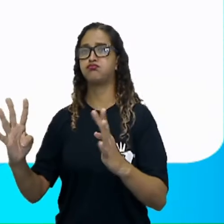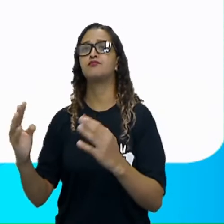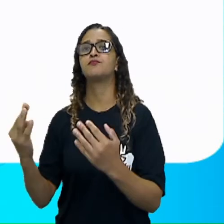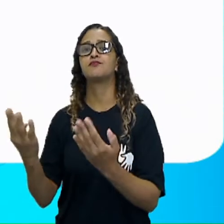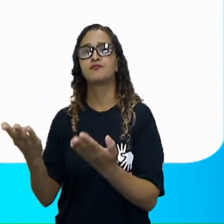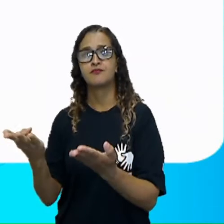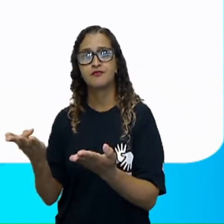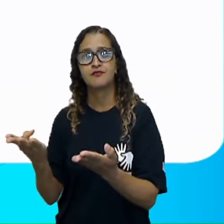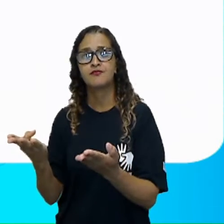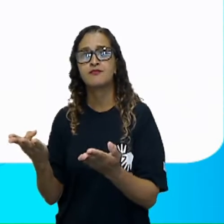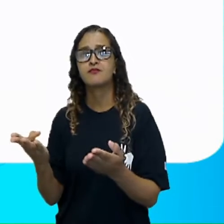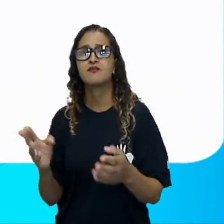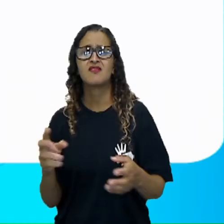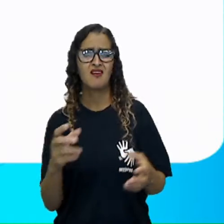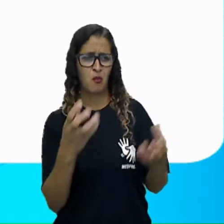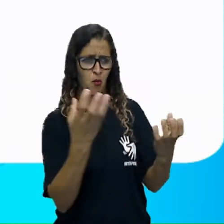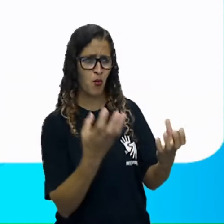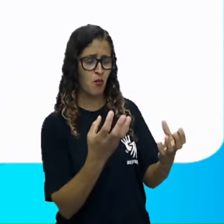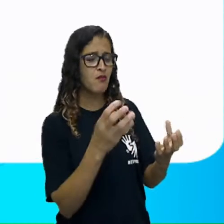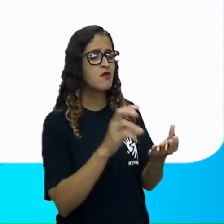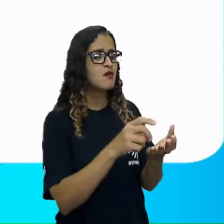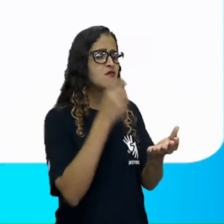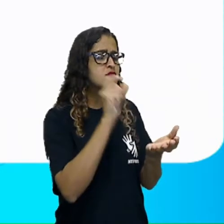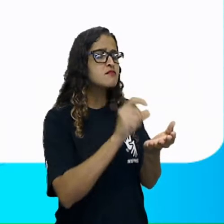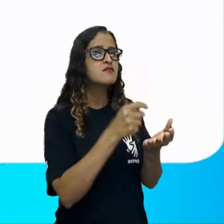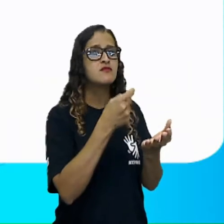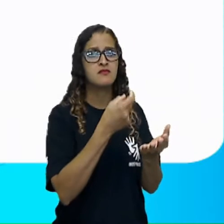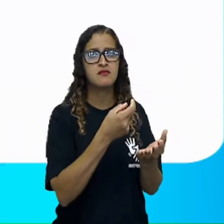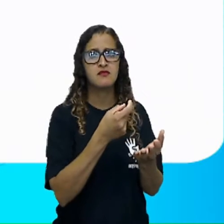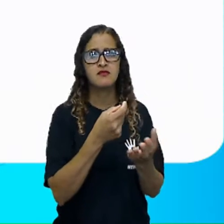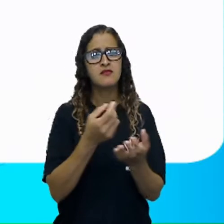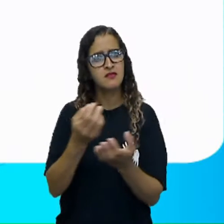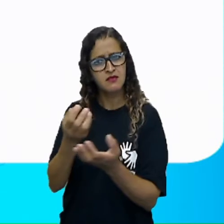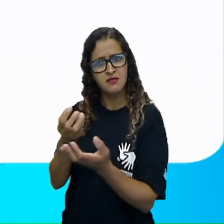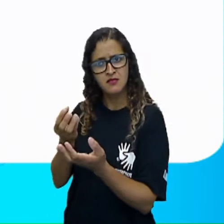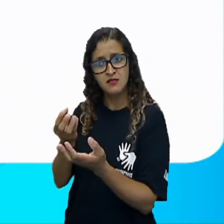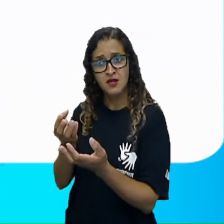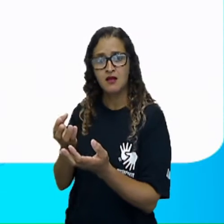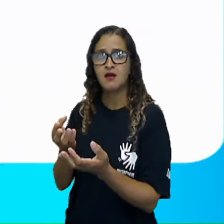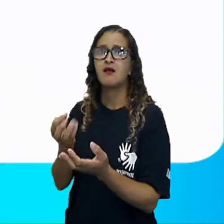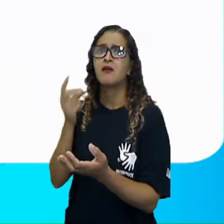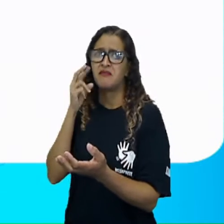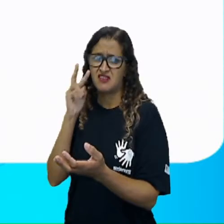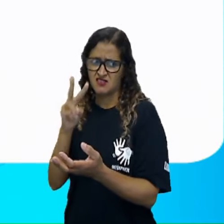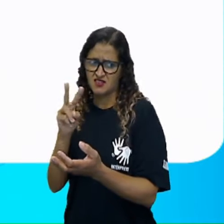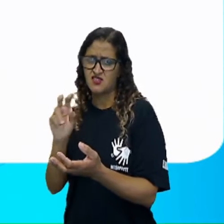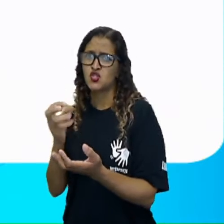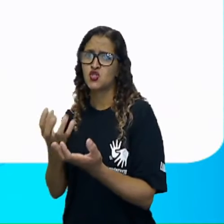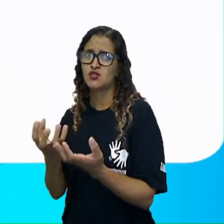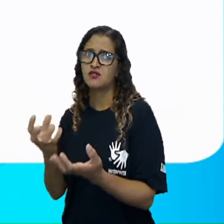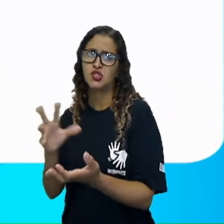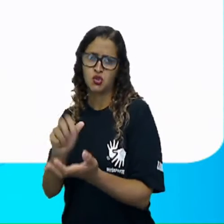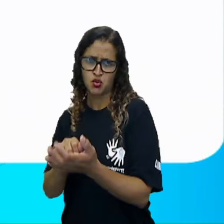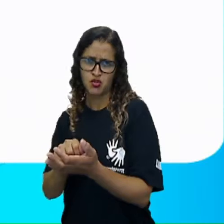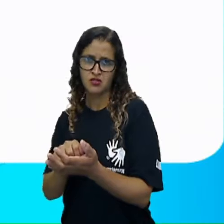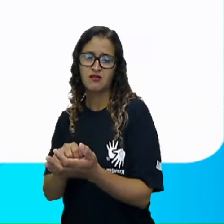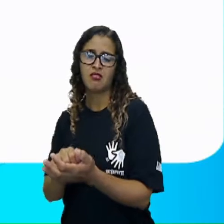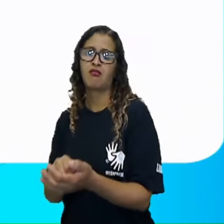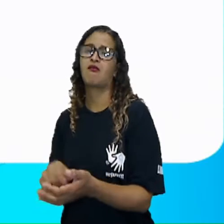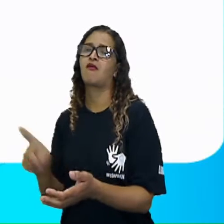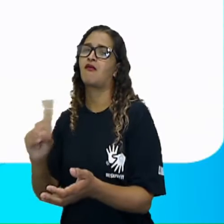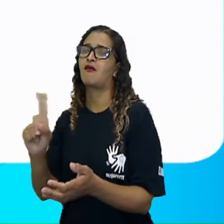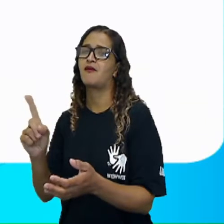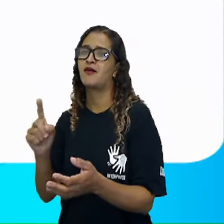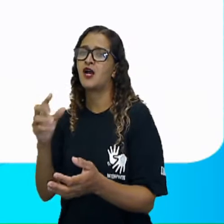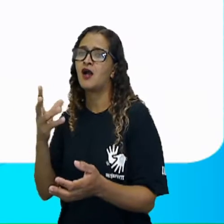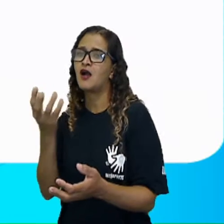Eu quero um saco de pipoca. E a garotinha? O que sobrar. Ela é gulosa, né? Não